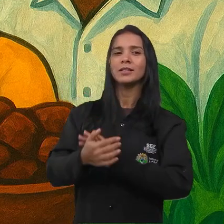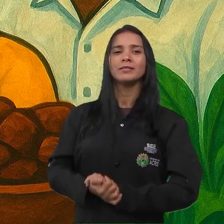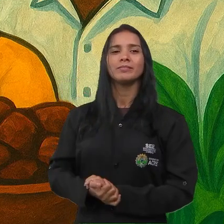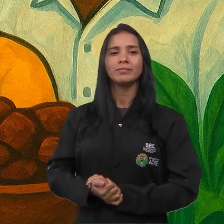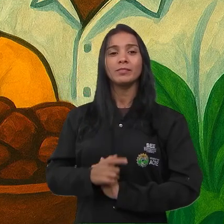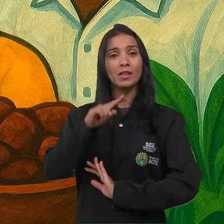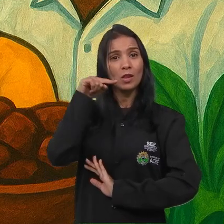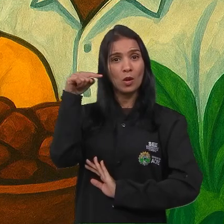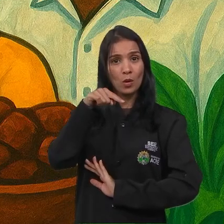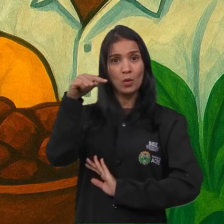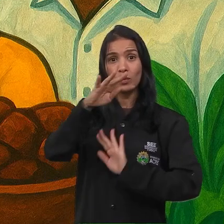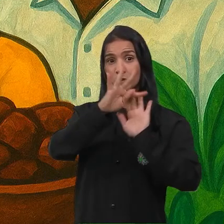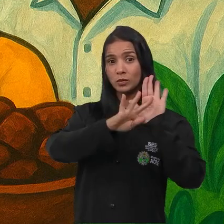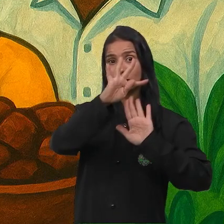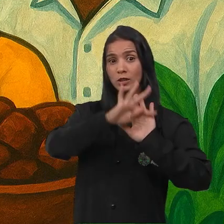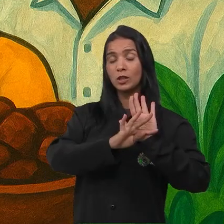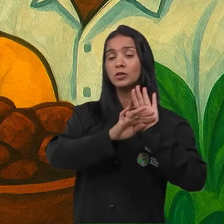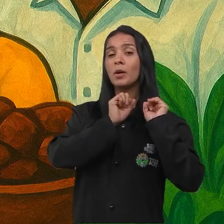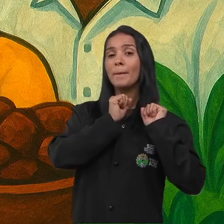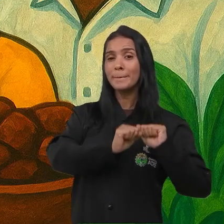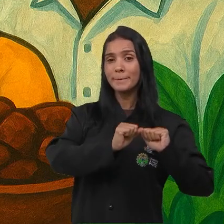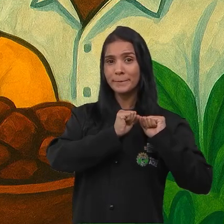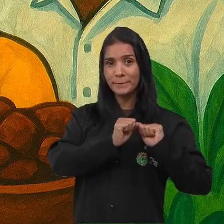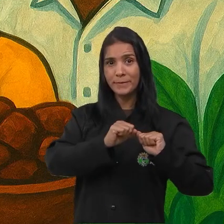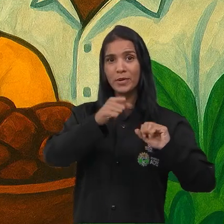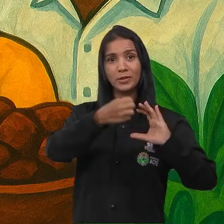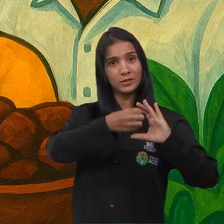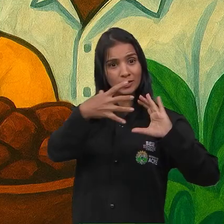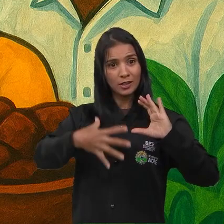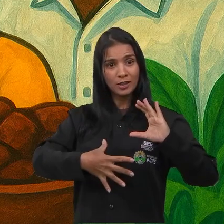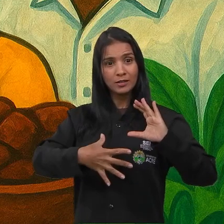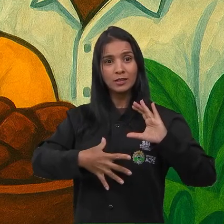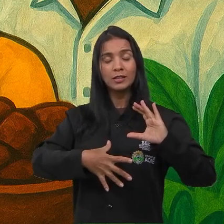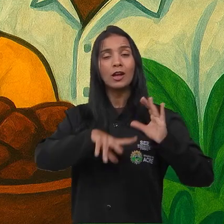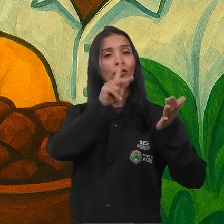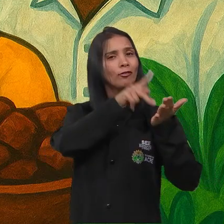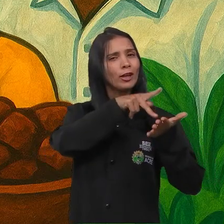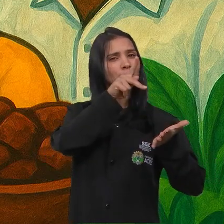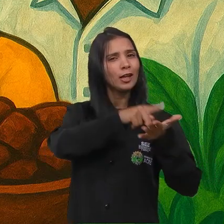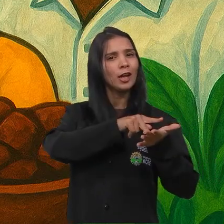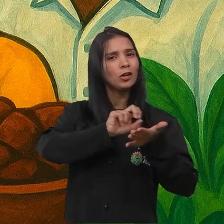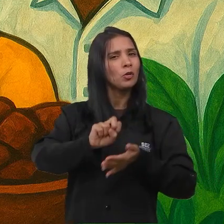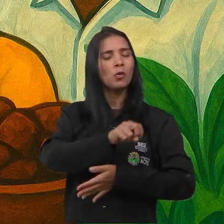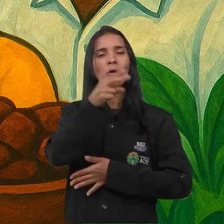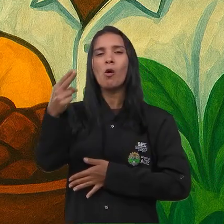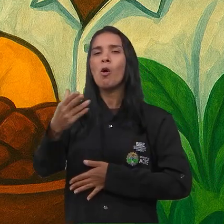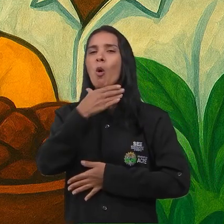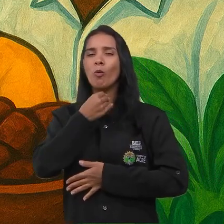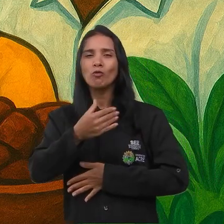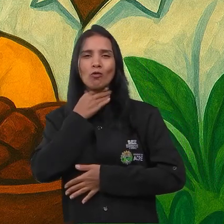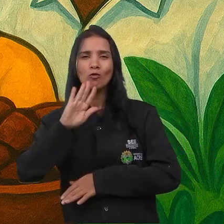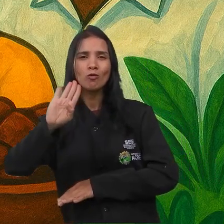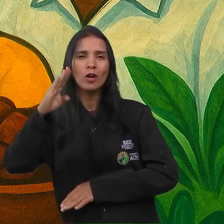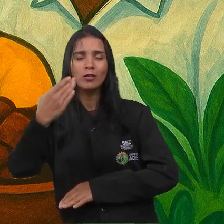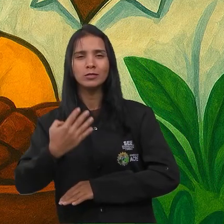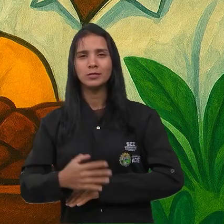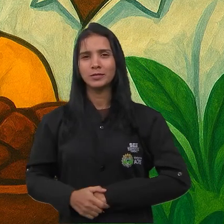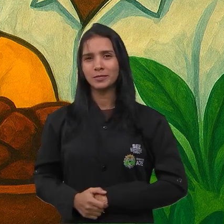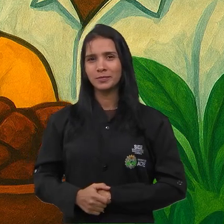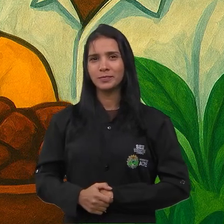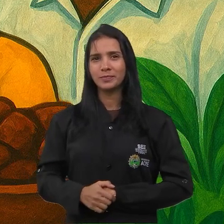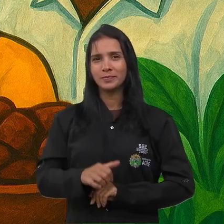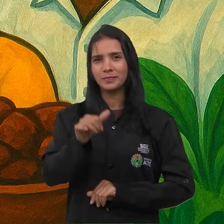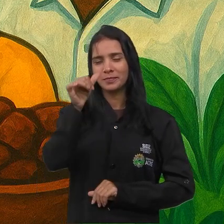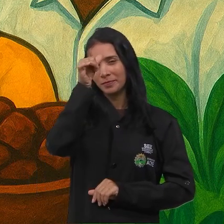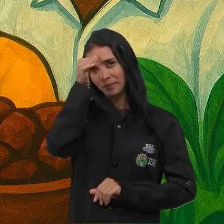Esse texto pode ser classificado como verdadeiro ou falso?